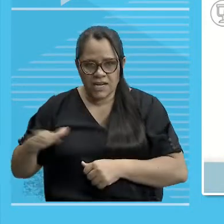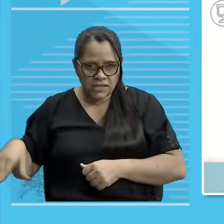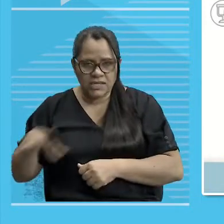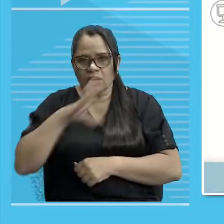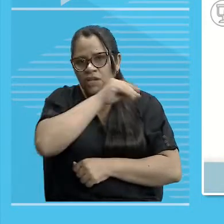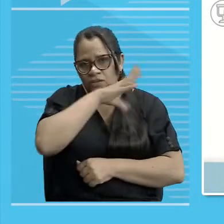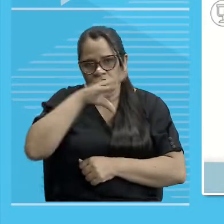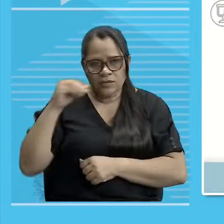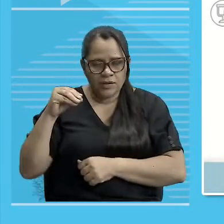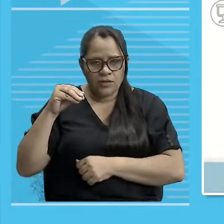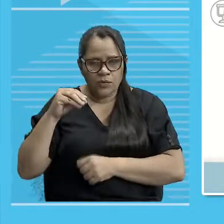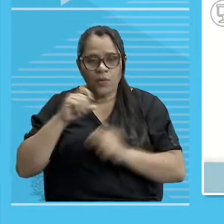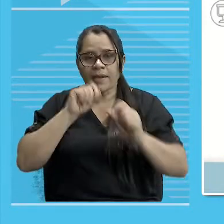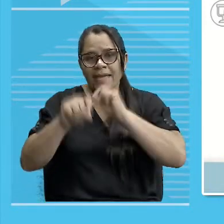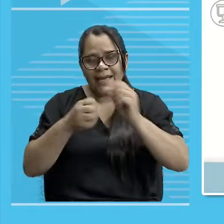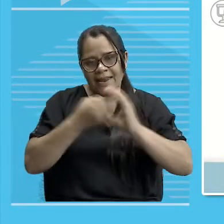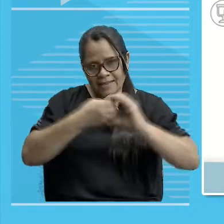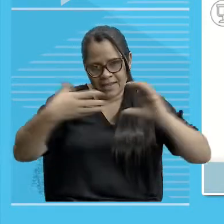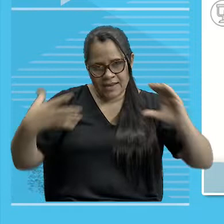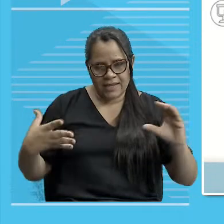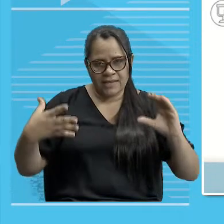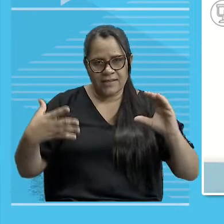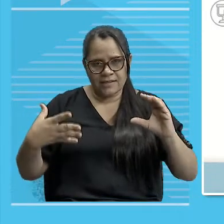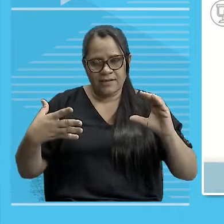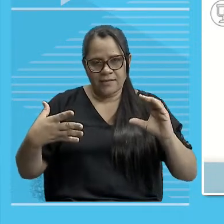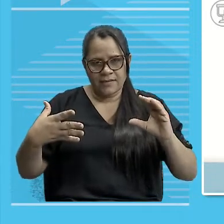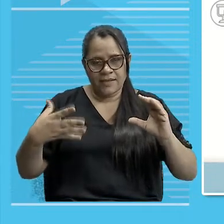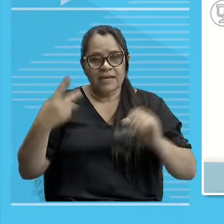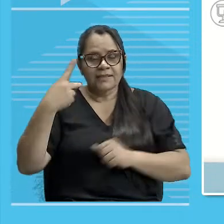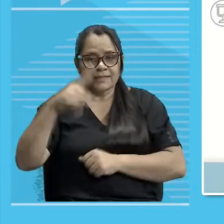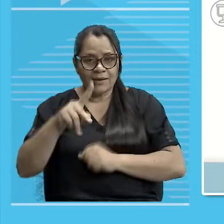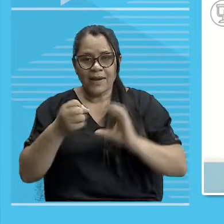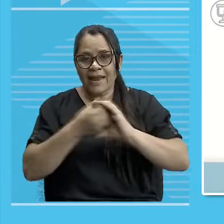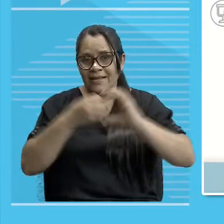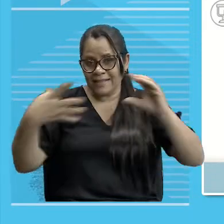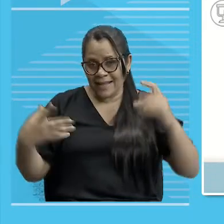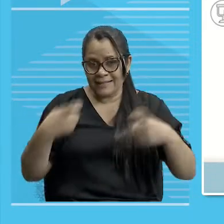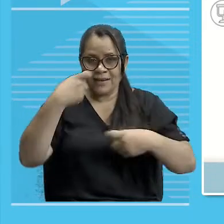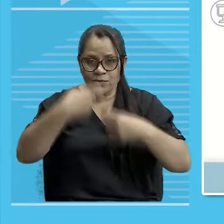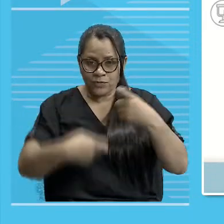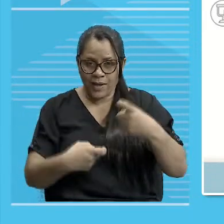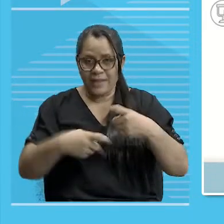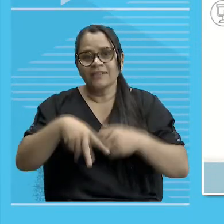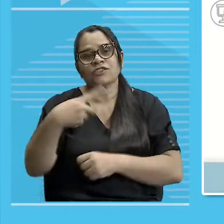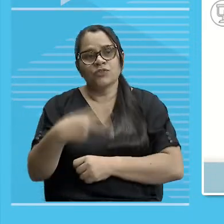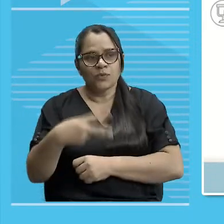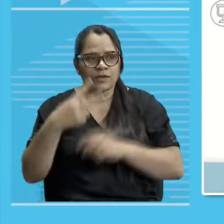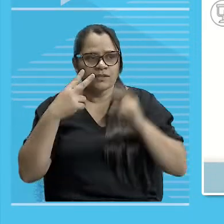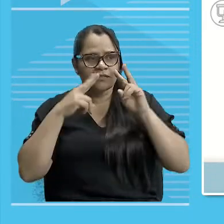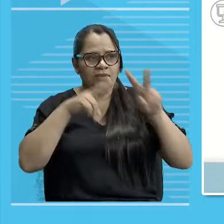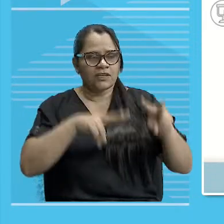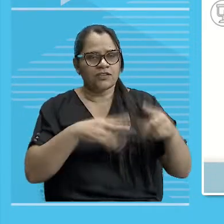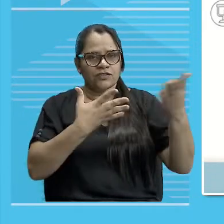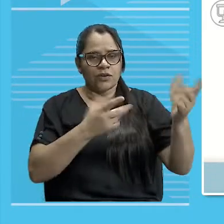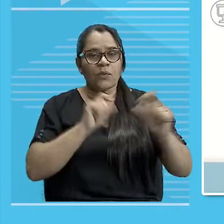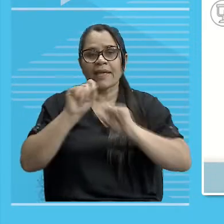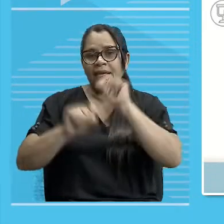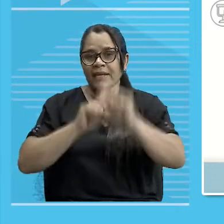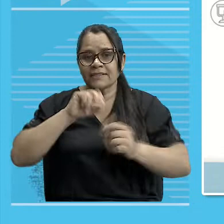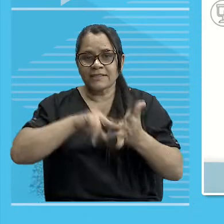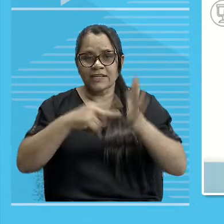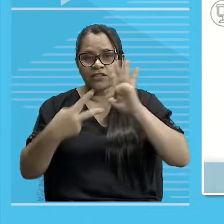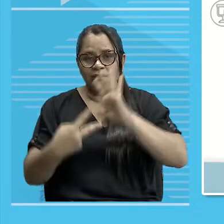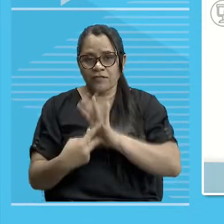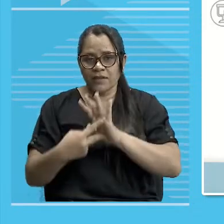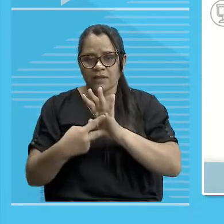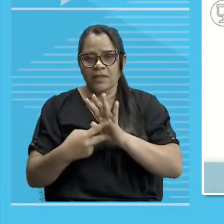puberdade? Aparecimento de chamados caracteres sexuais secundários. O que que é, professor? Presença